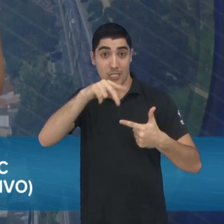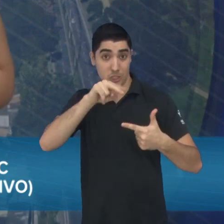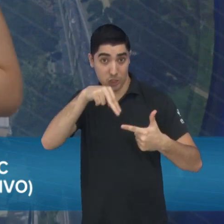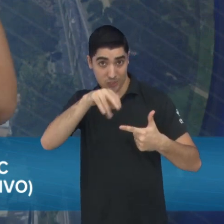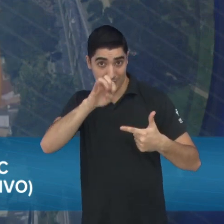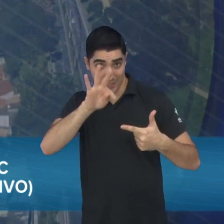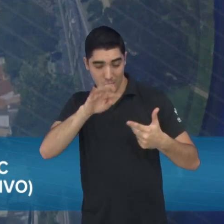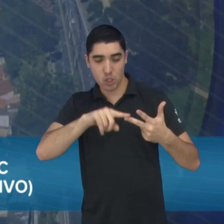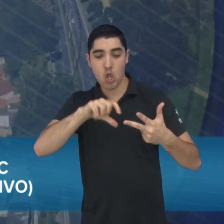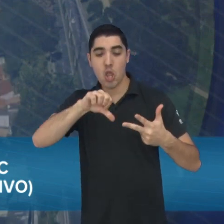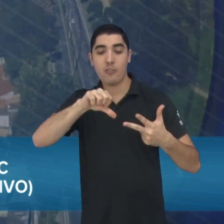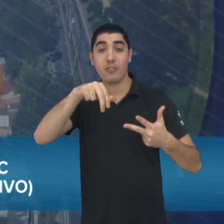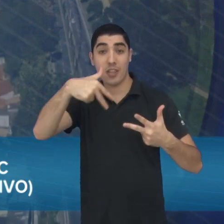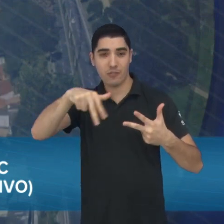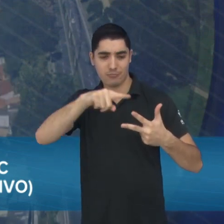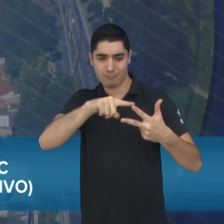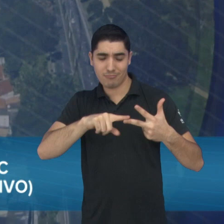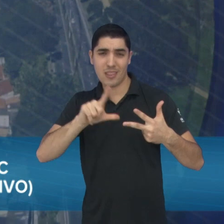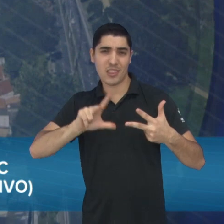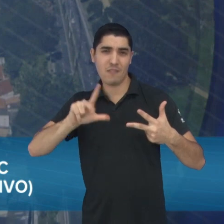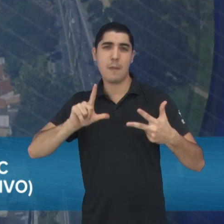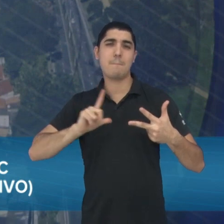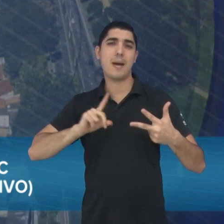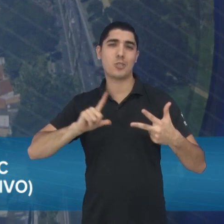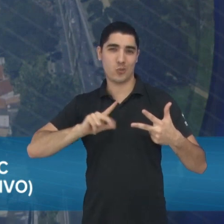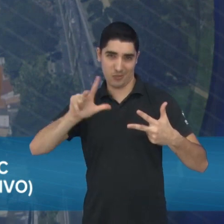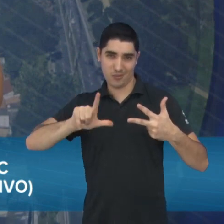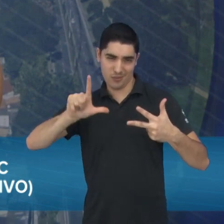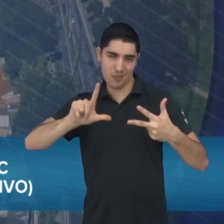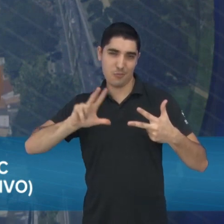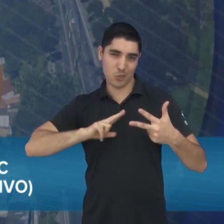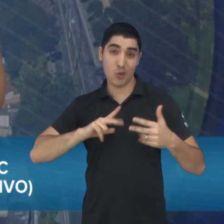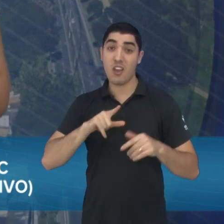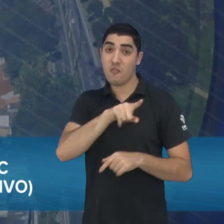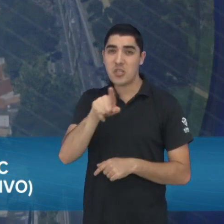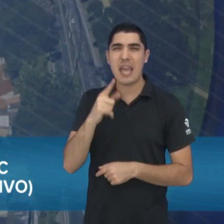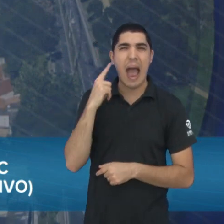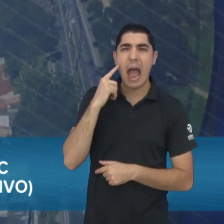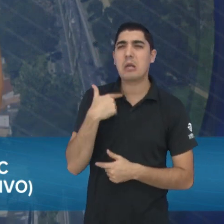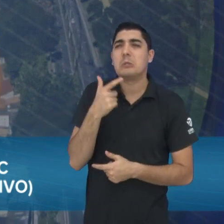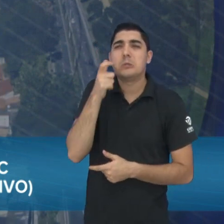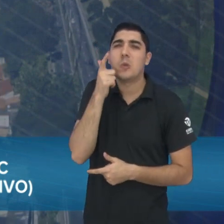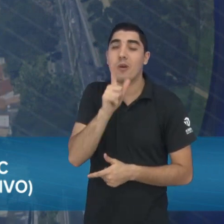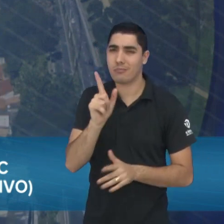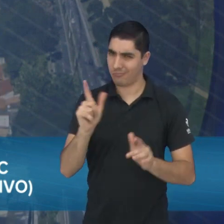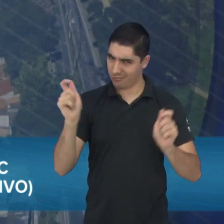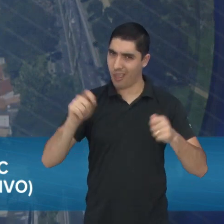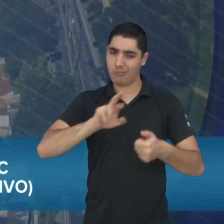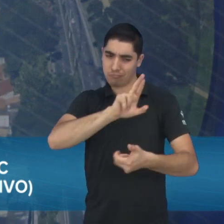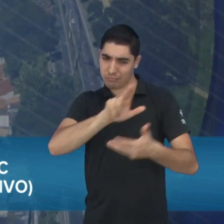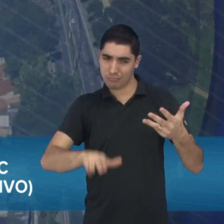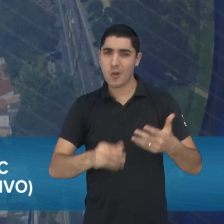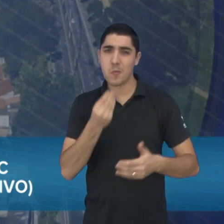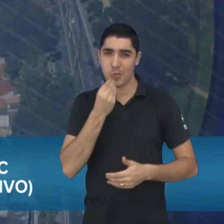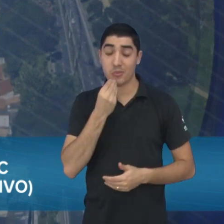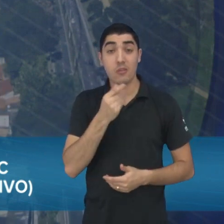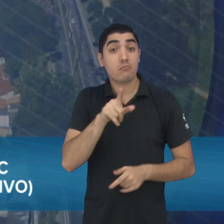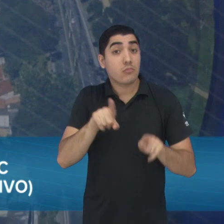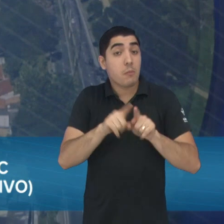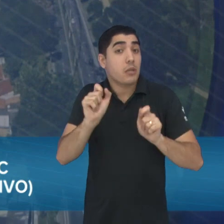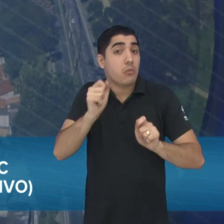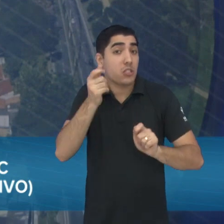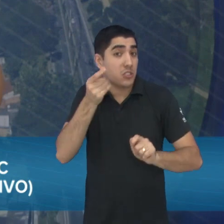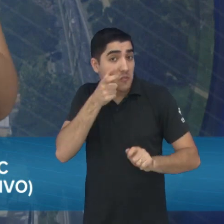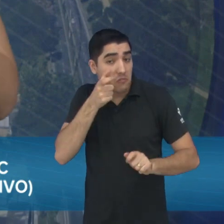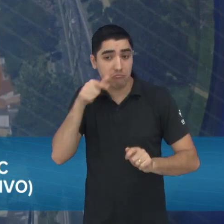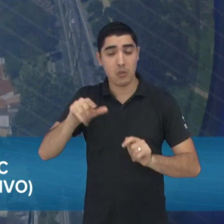da Vivo, ou seja, não tem desculpa para não assistir a gente, viu, pessoal? Vocês podem acompanhar também os bastidores, enviar